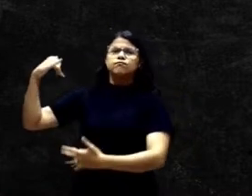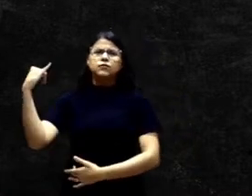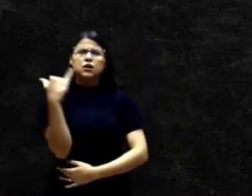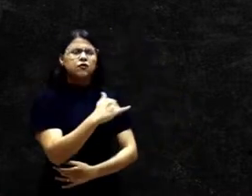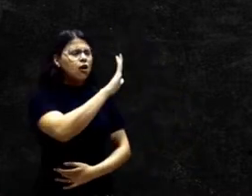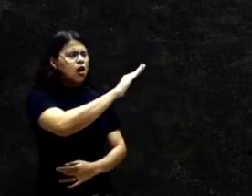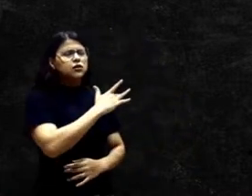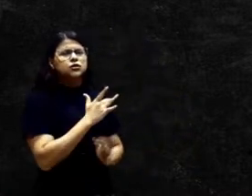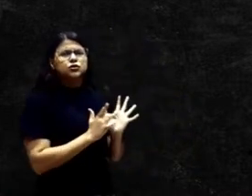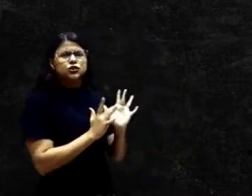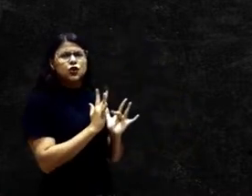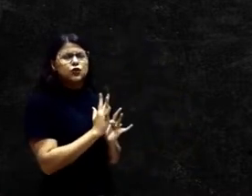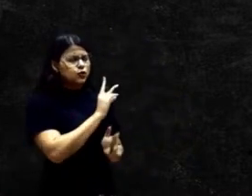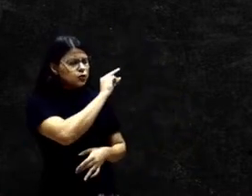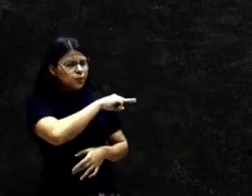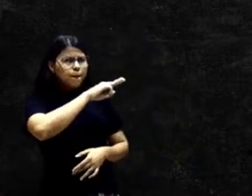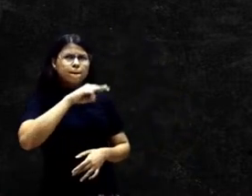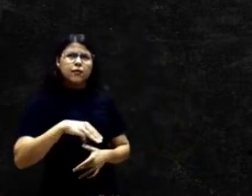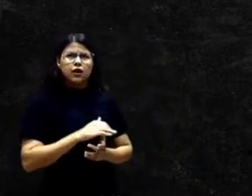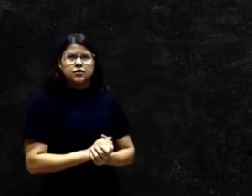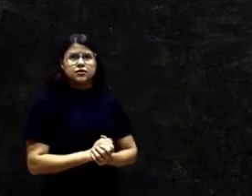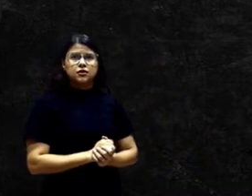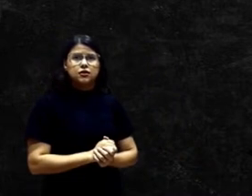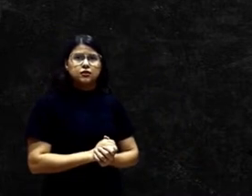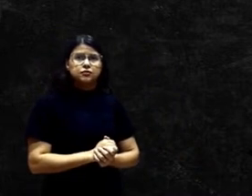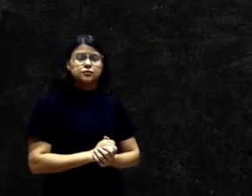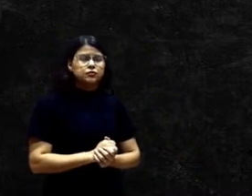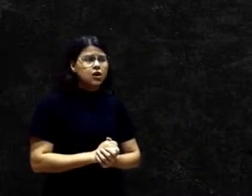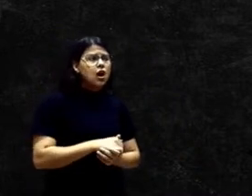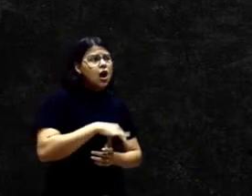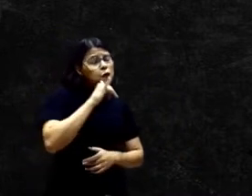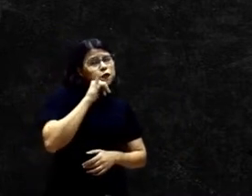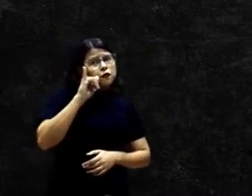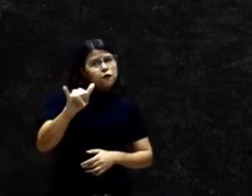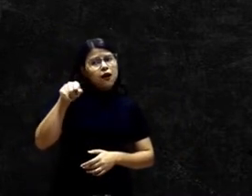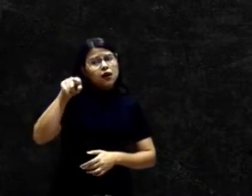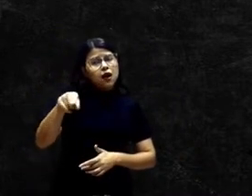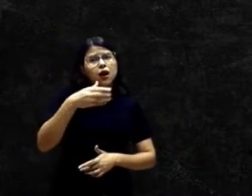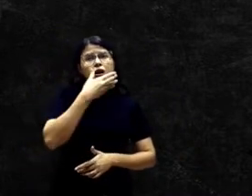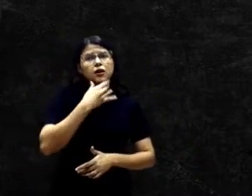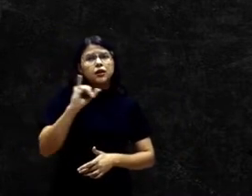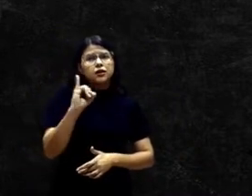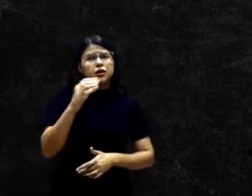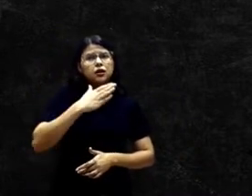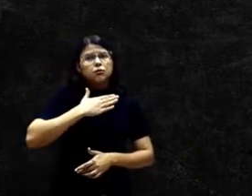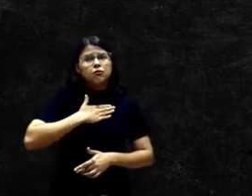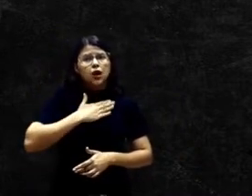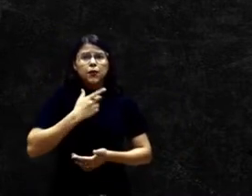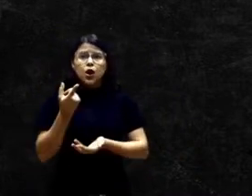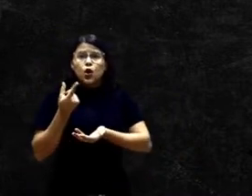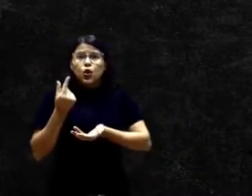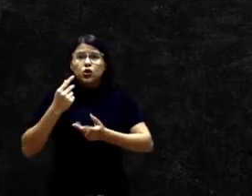Mestre, diga a meu irmão que reparta comigo a herança. Mas Jesus